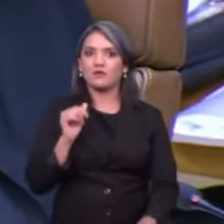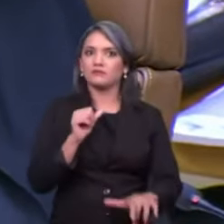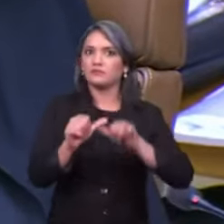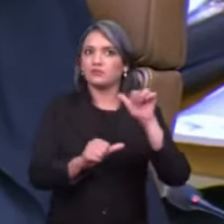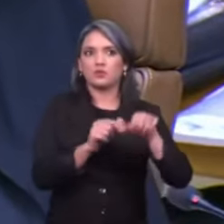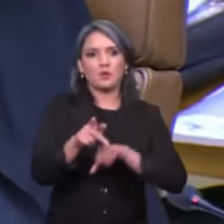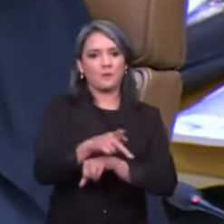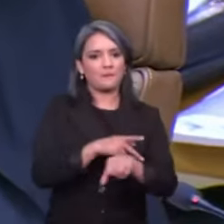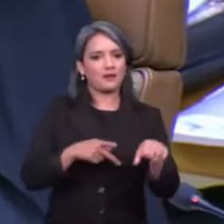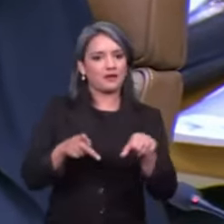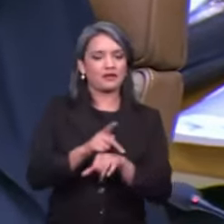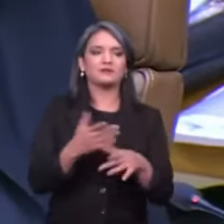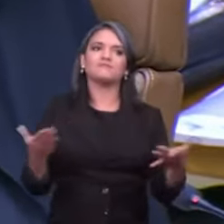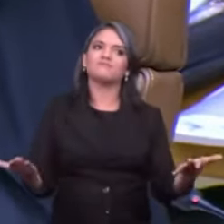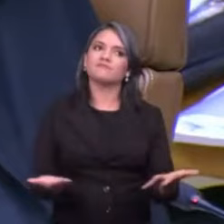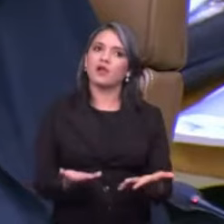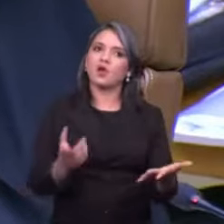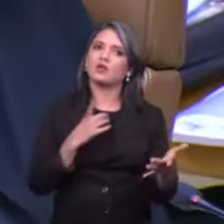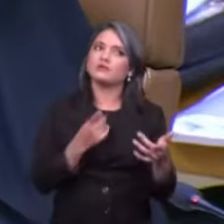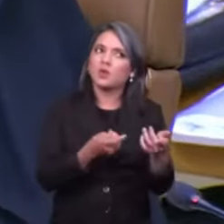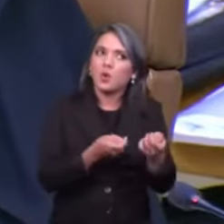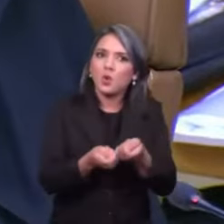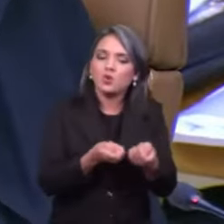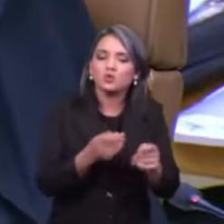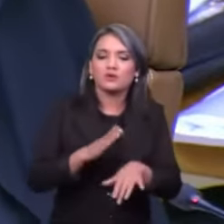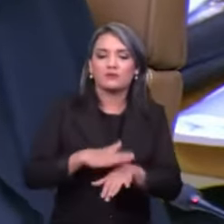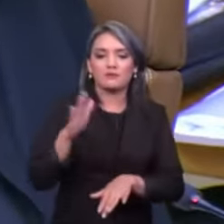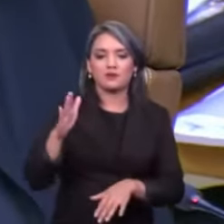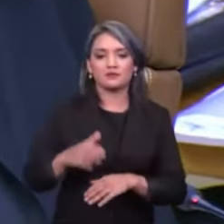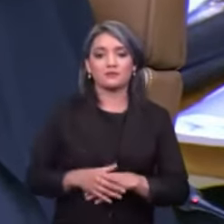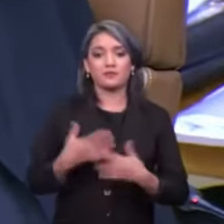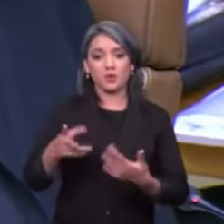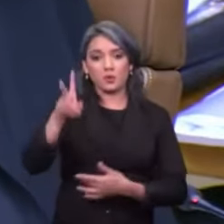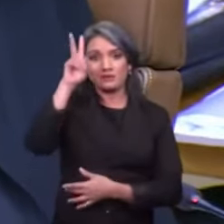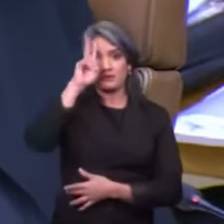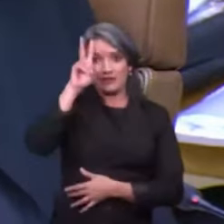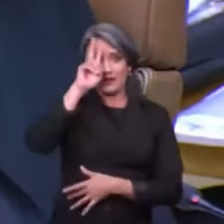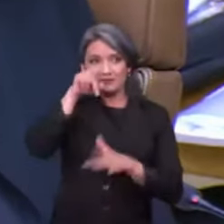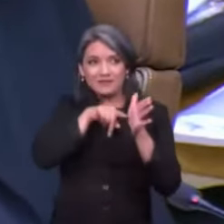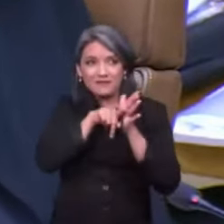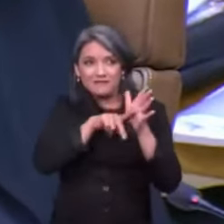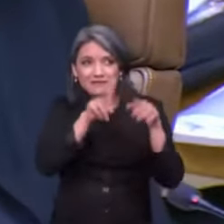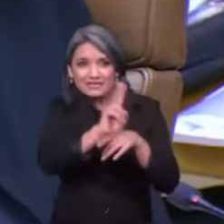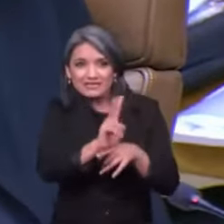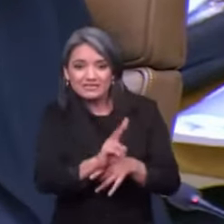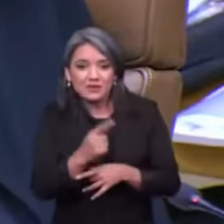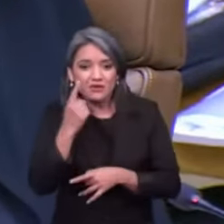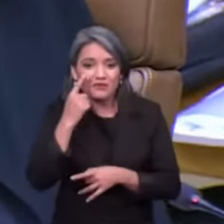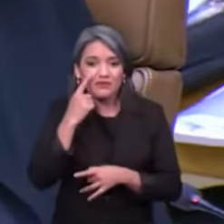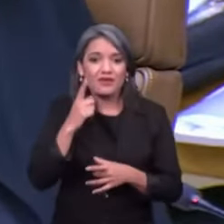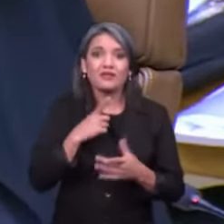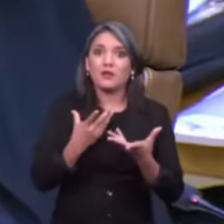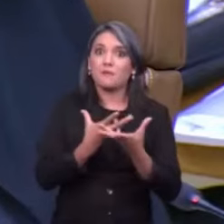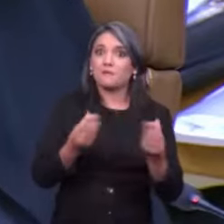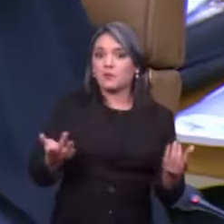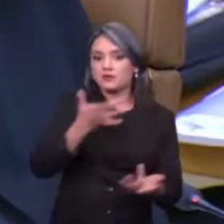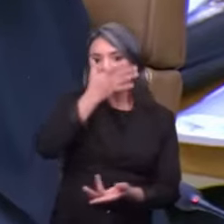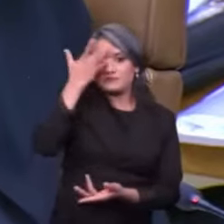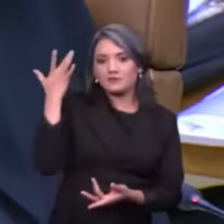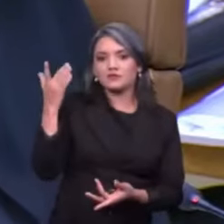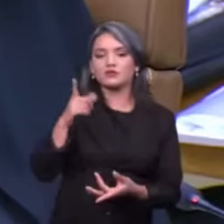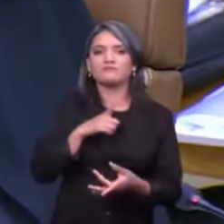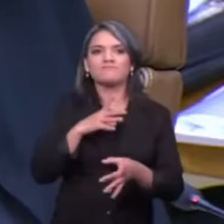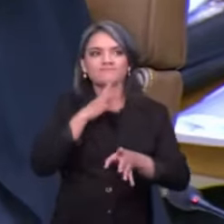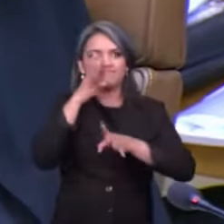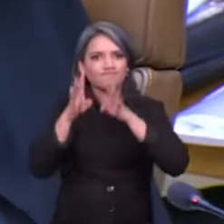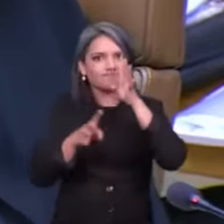uma abordagem mais fragmentada. Quando você recua pela primeira vez na fiscalização, não há muitas pessoas ultrapassando a linha que você